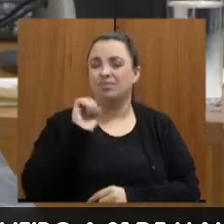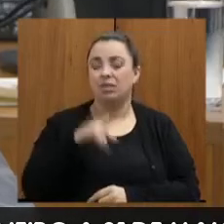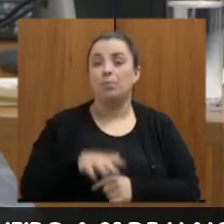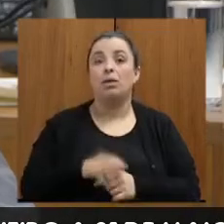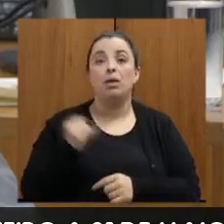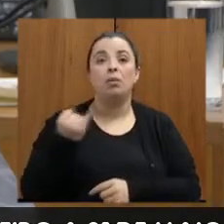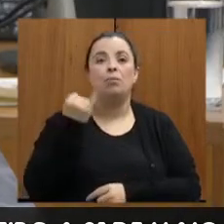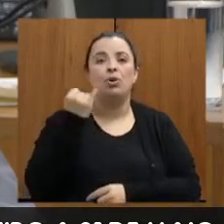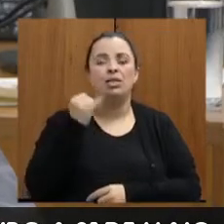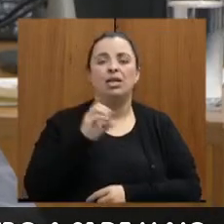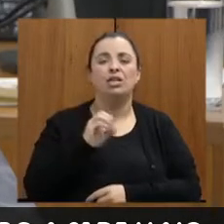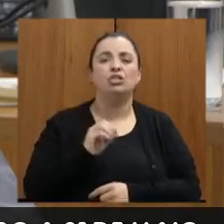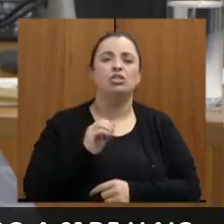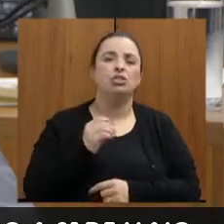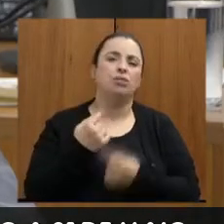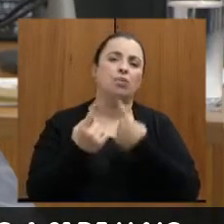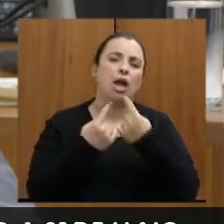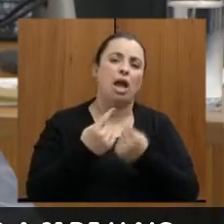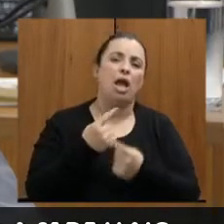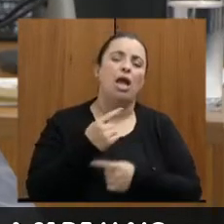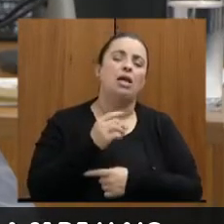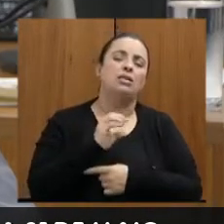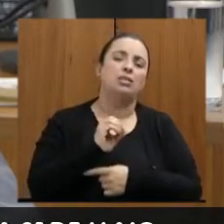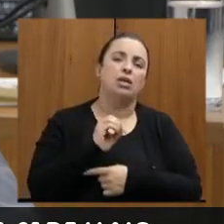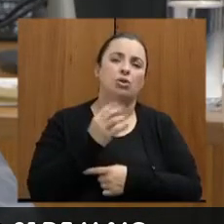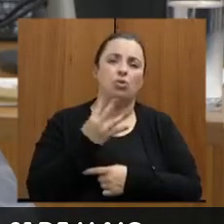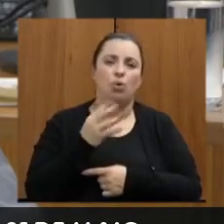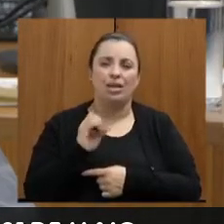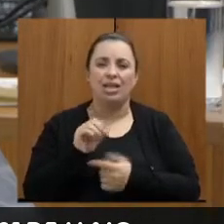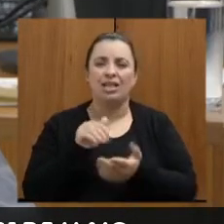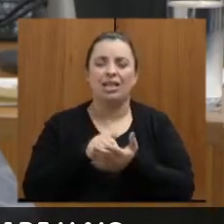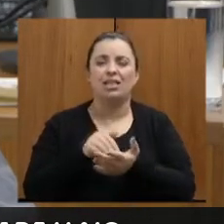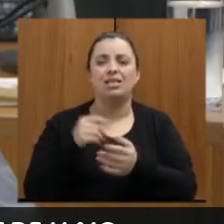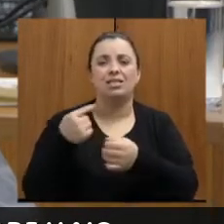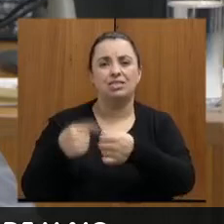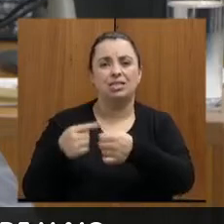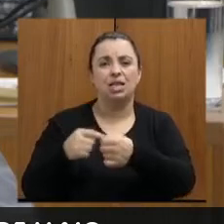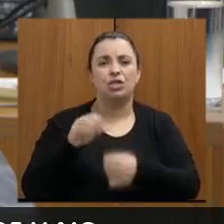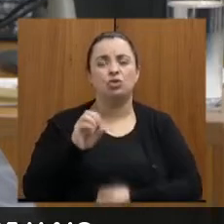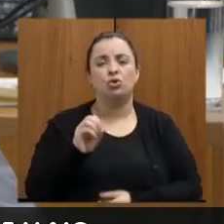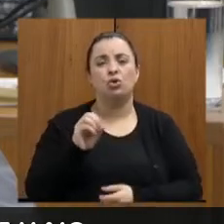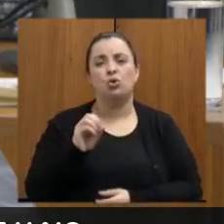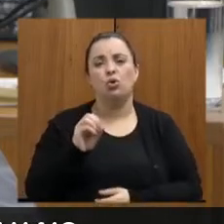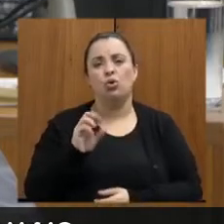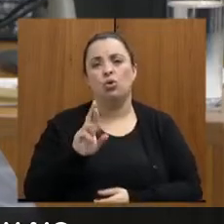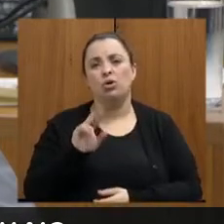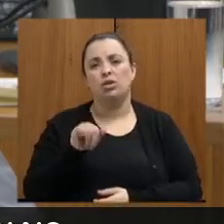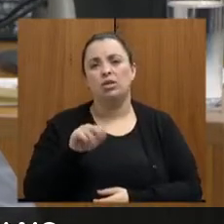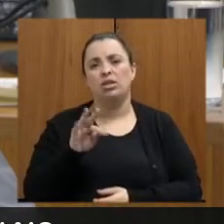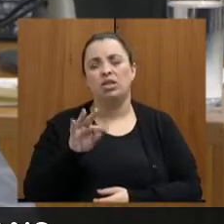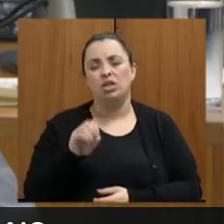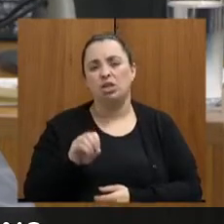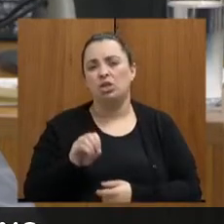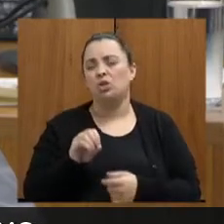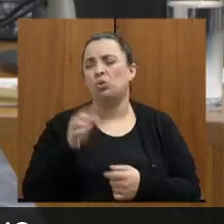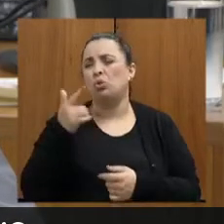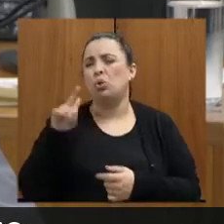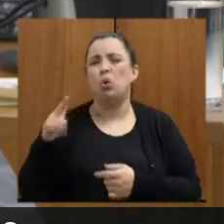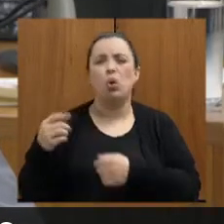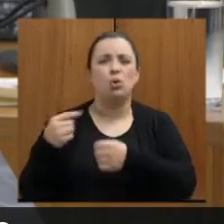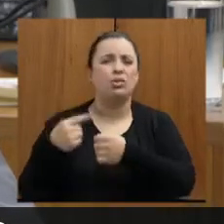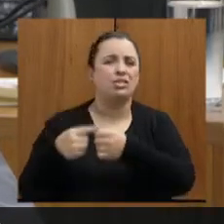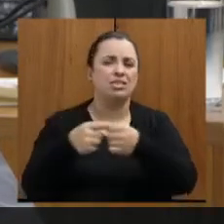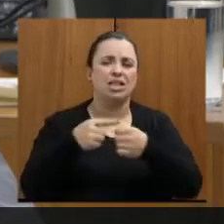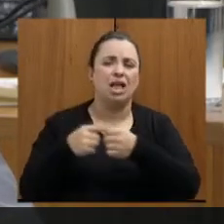até a cidade de Corinto Corinto né até Nossa Morro da Garça Buenópolis